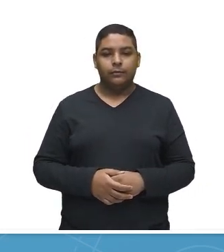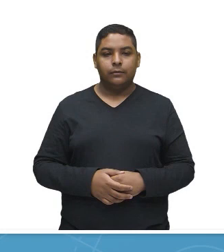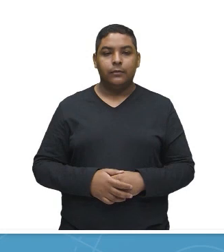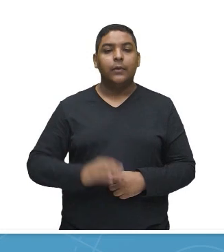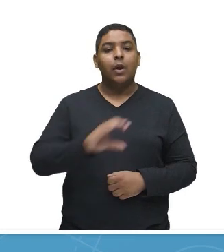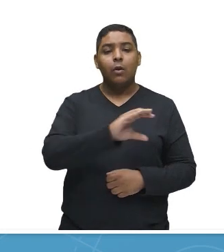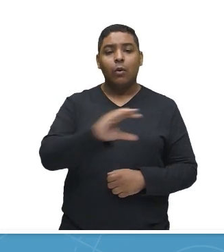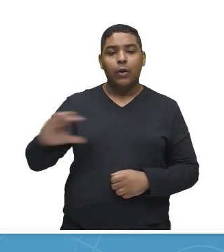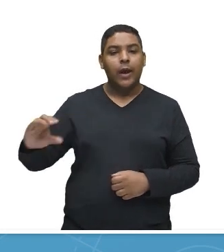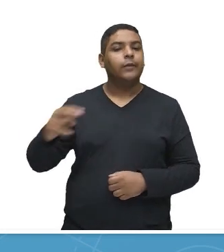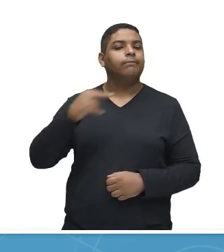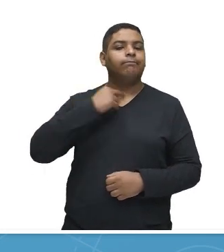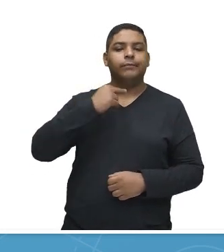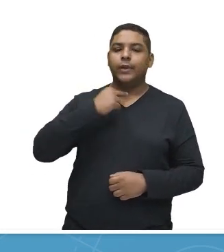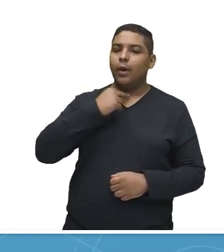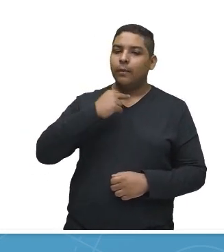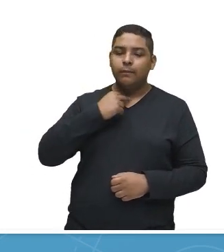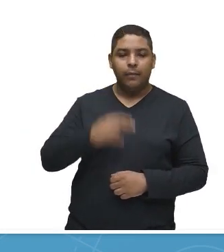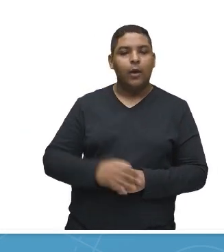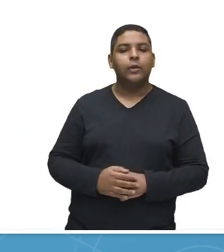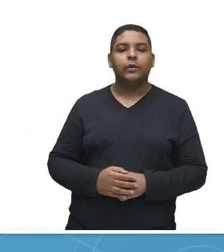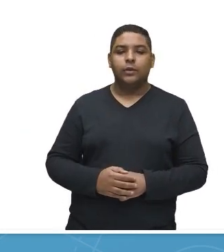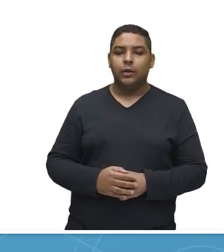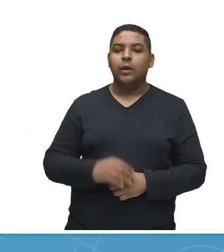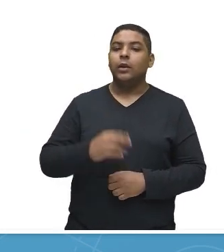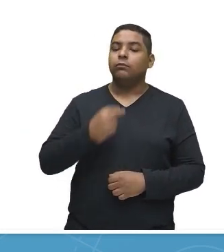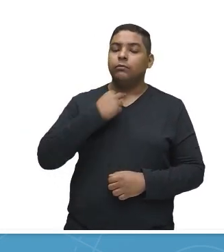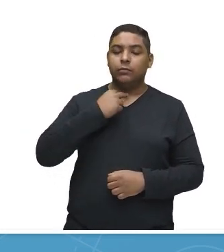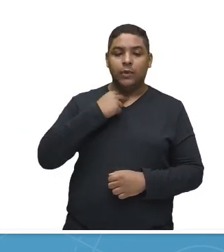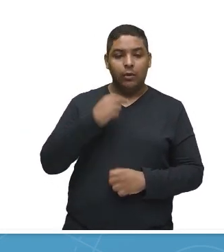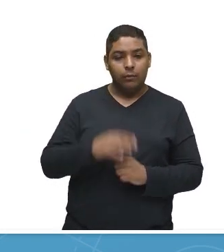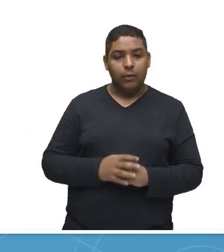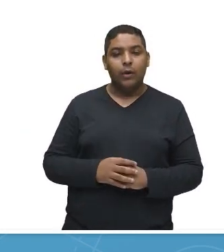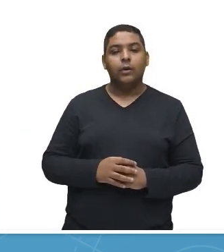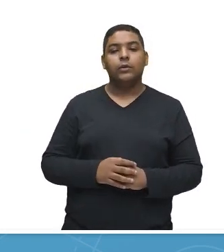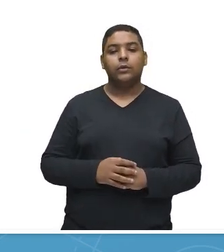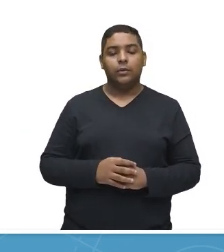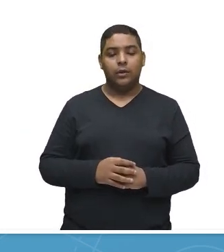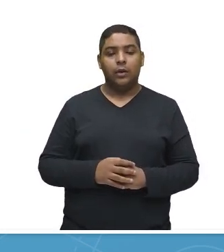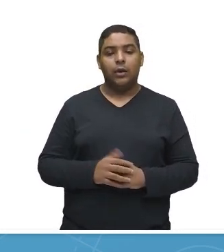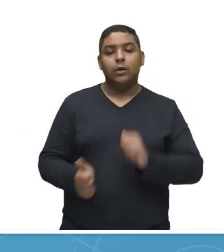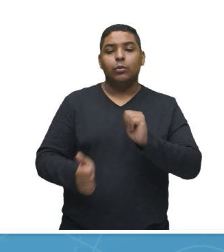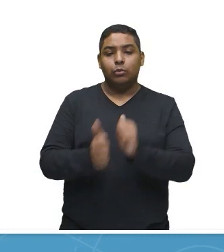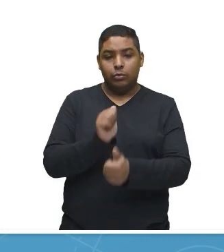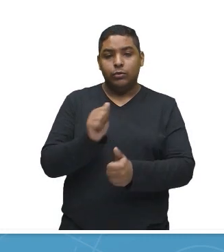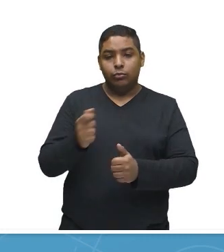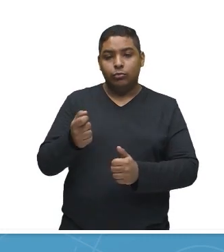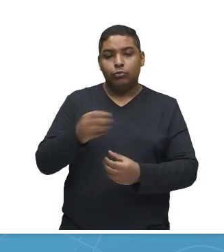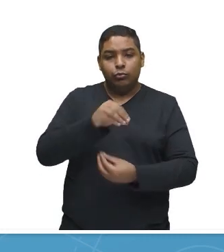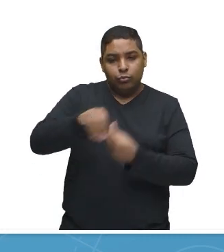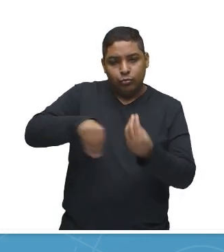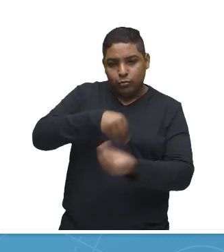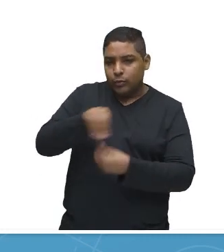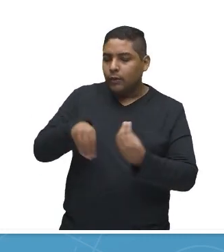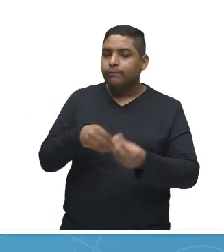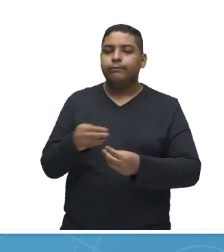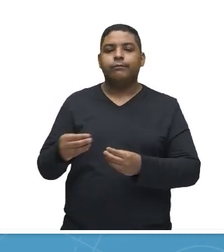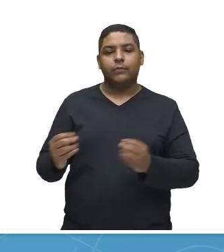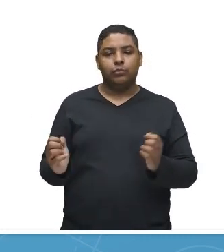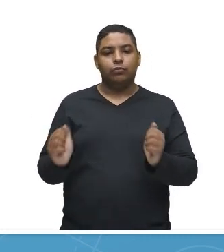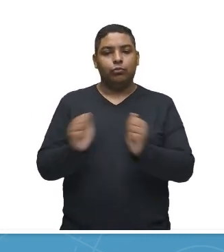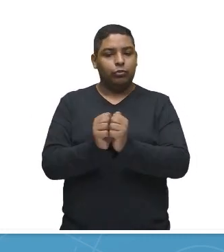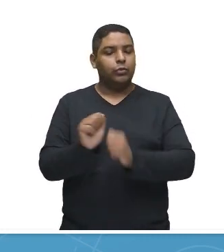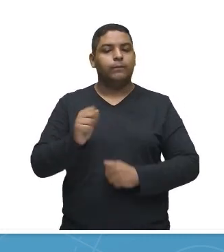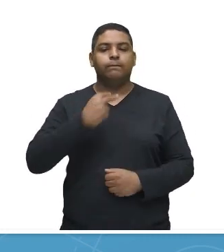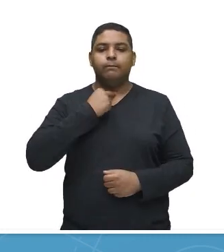Cunhados, eles não podem lutar entre si. Olha só aí as regrinhas aparecendo do Aipenquit. Após o combate,